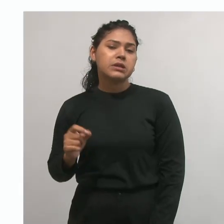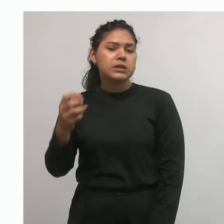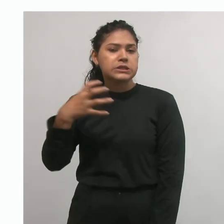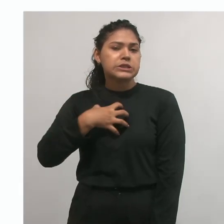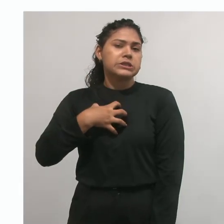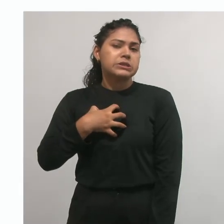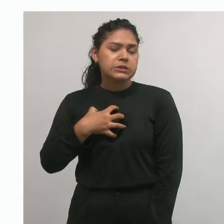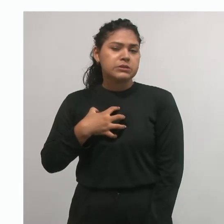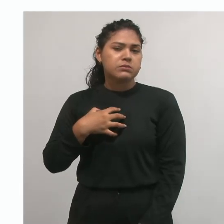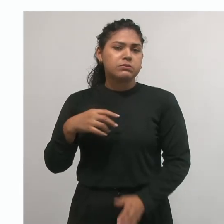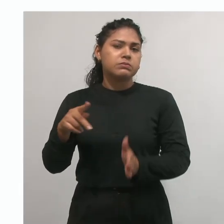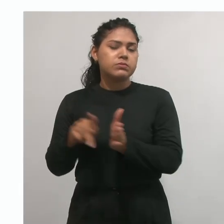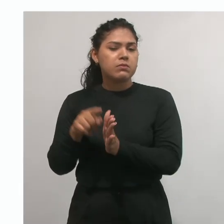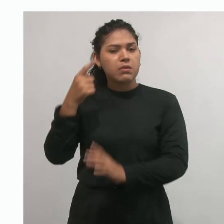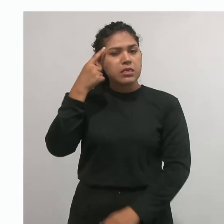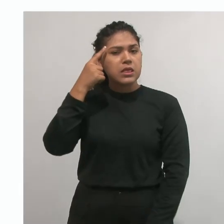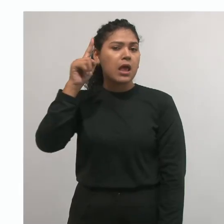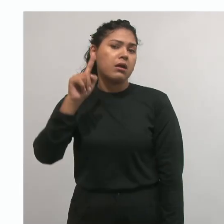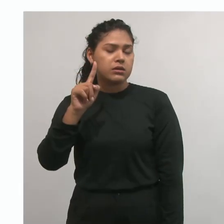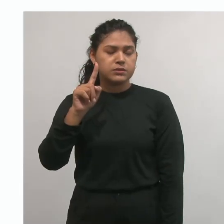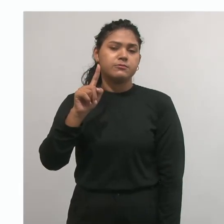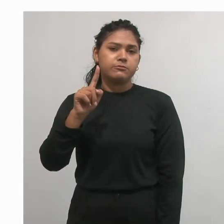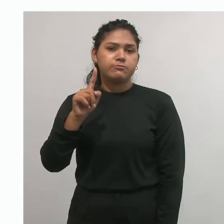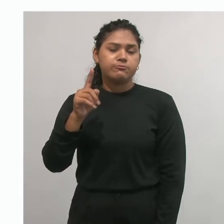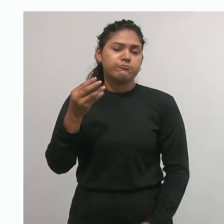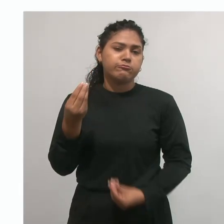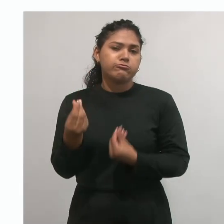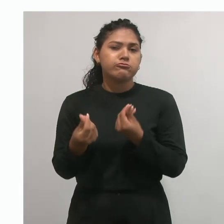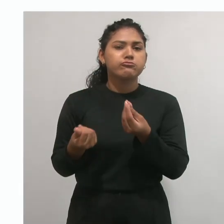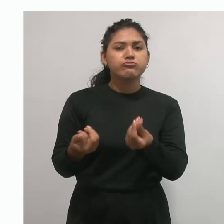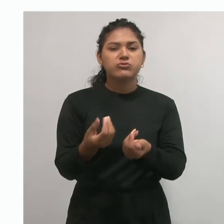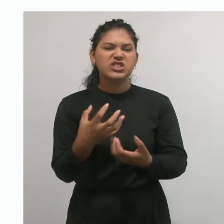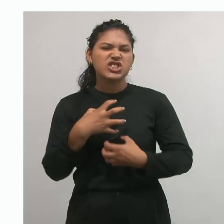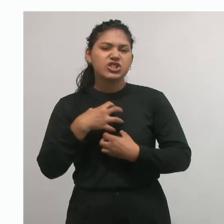internalizamos essa ideia até hoje, né, essa internalização